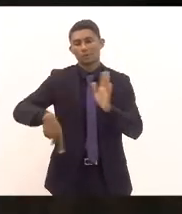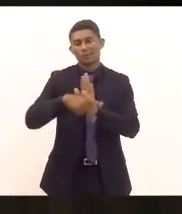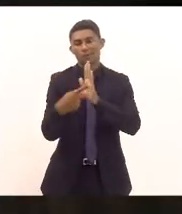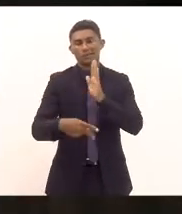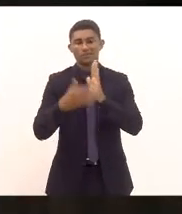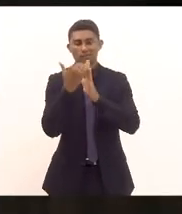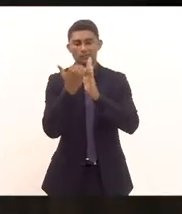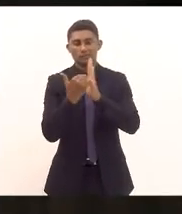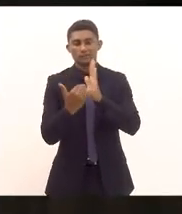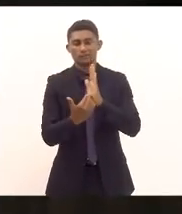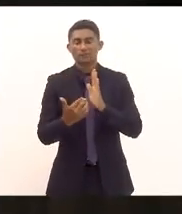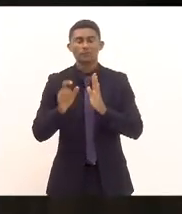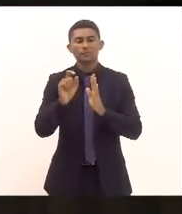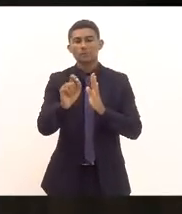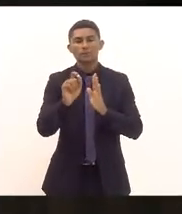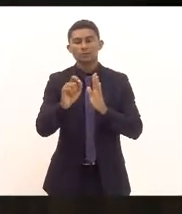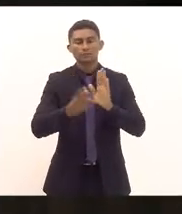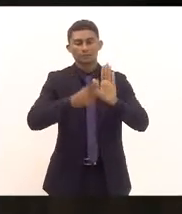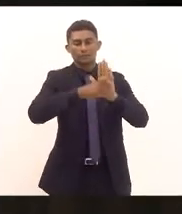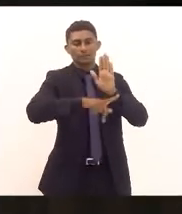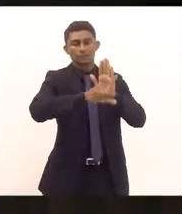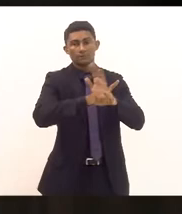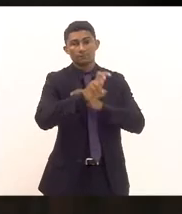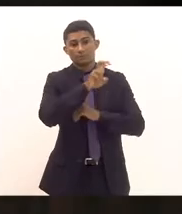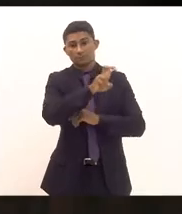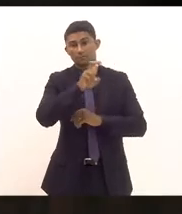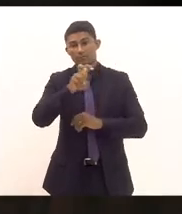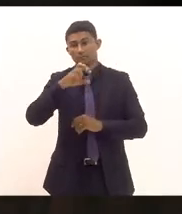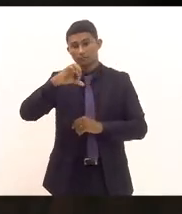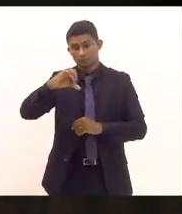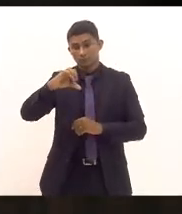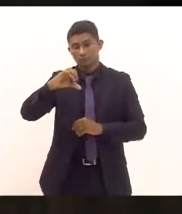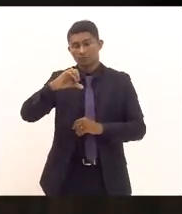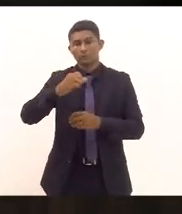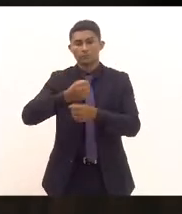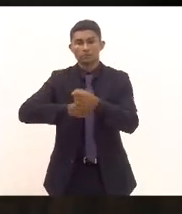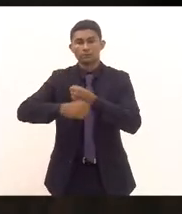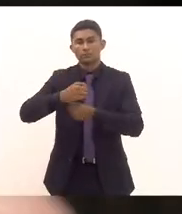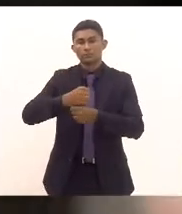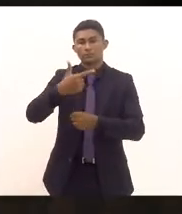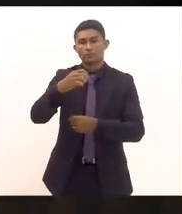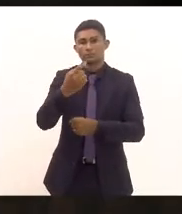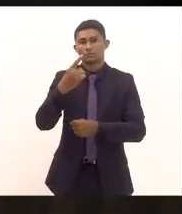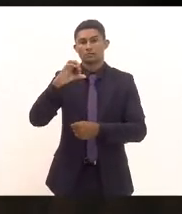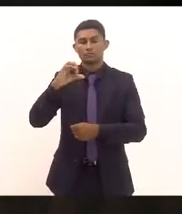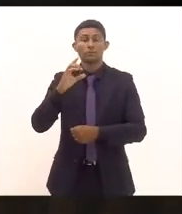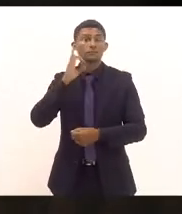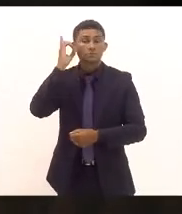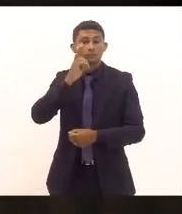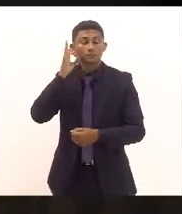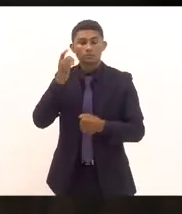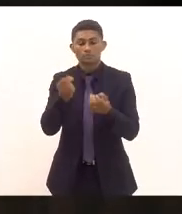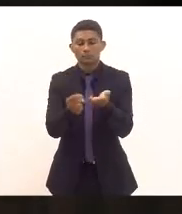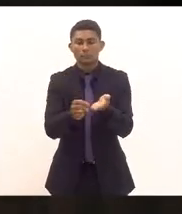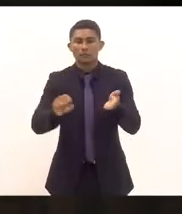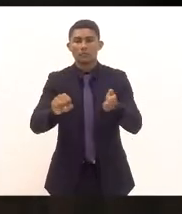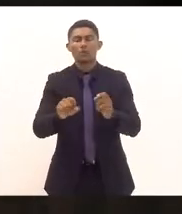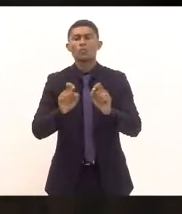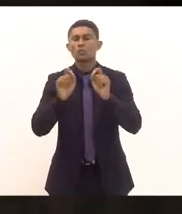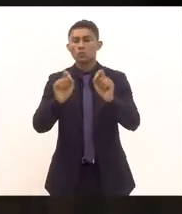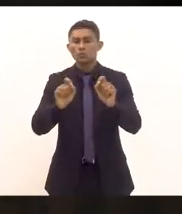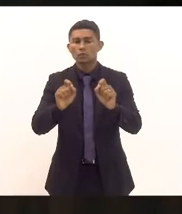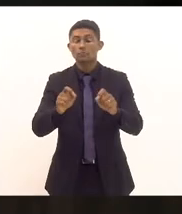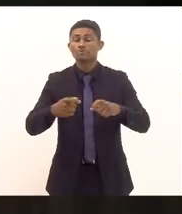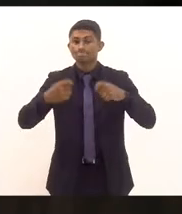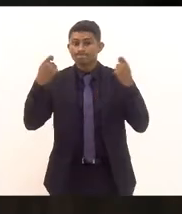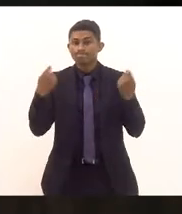de na área primeira discussão projeto de lei 559 é de 19 ou três Deputado Samuel Malafaia que determina que haja